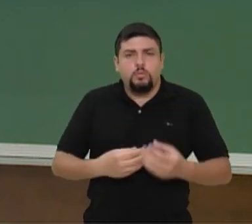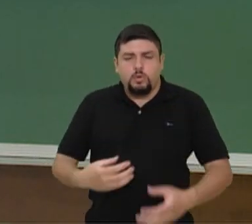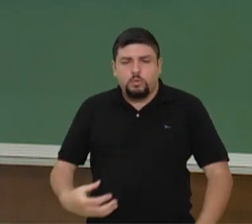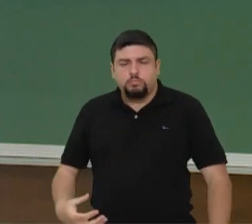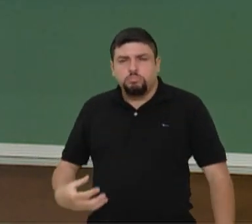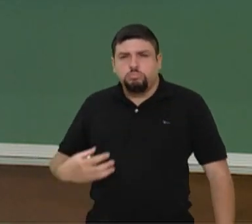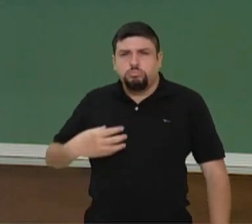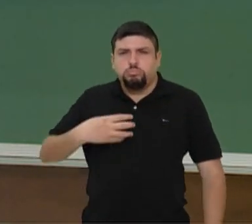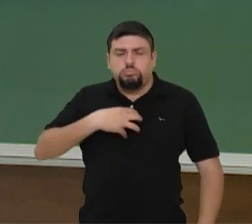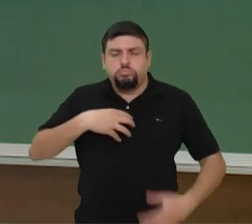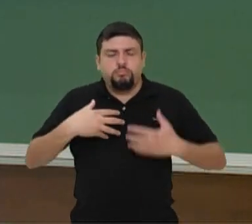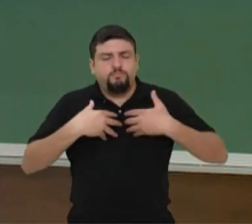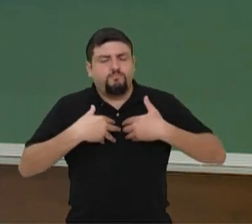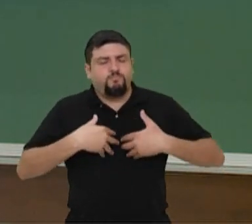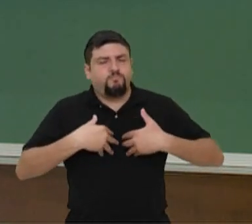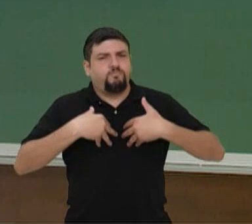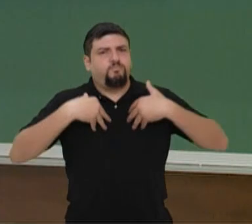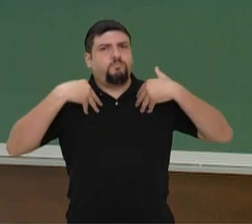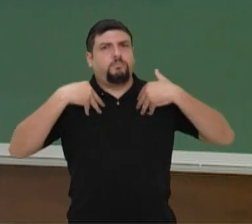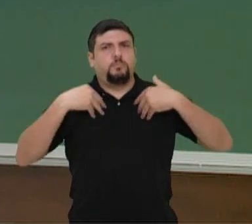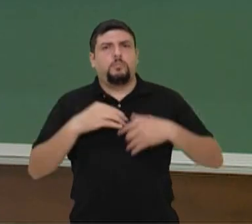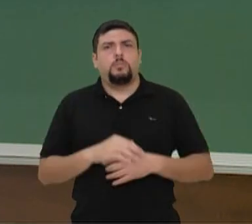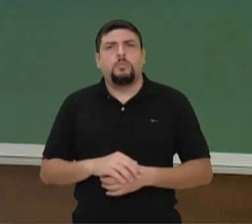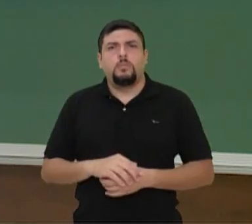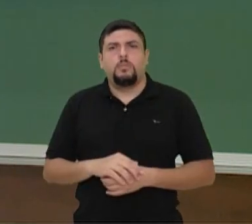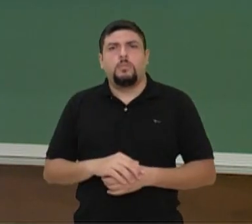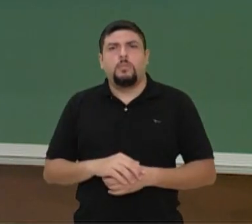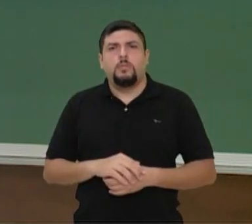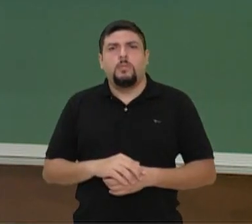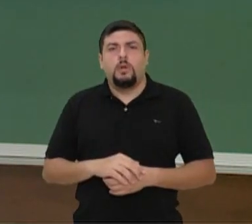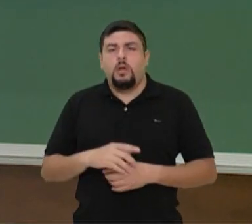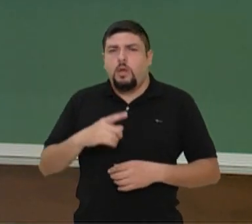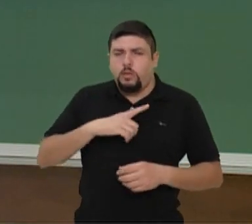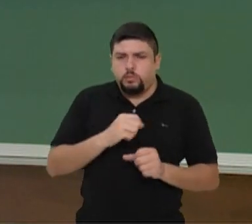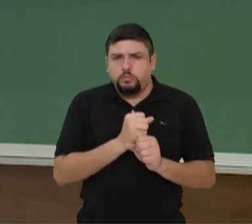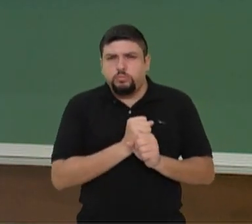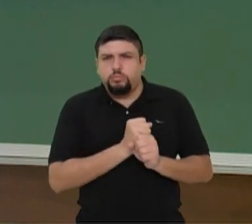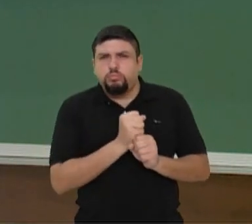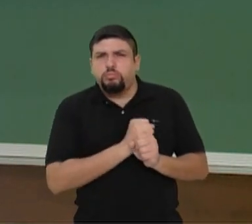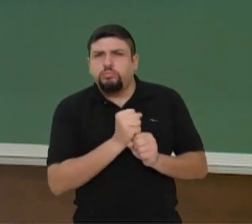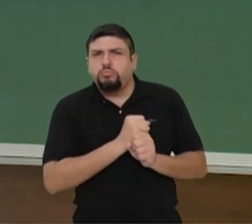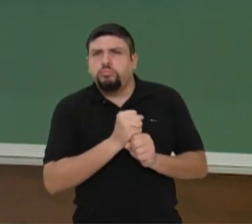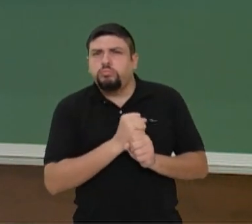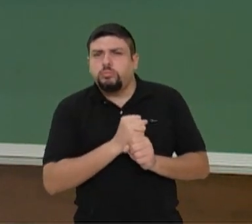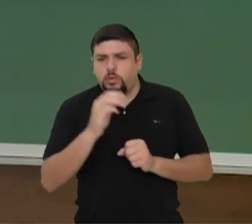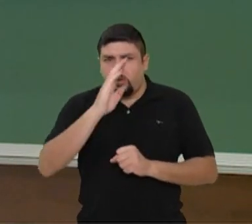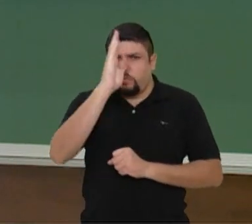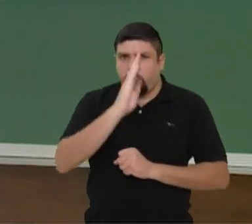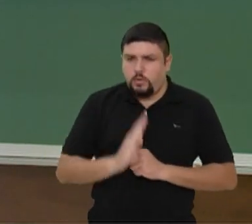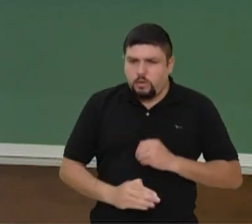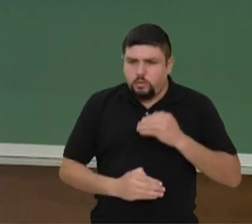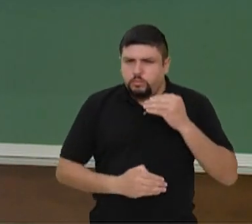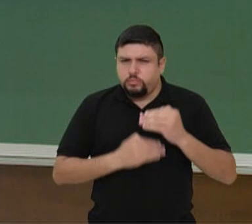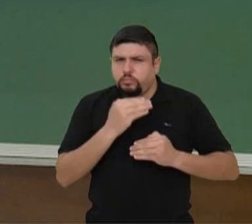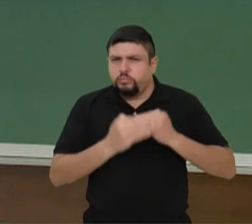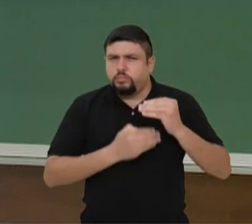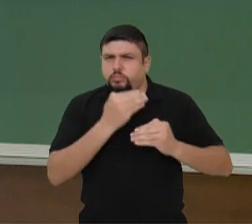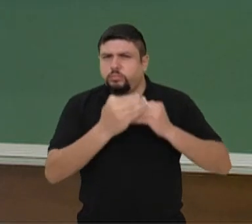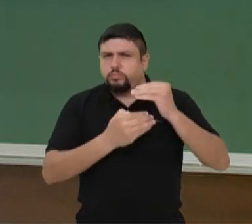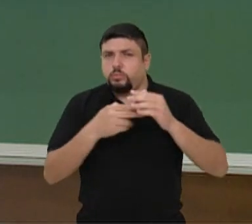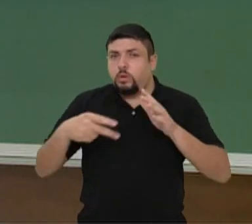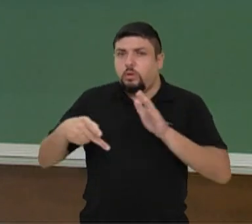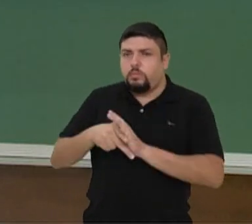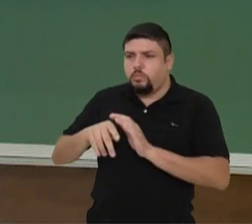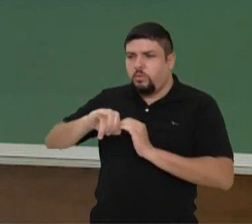ufanismo. Nós temos aqui os anos dourados associados ao desenvolvimentismo do JK. Okay? Então você vai lembrar-se